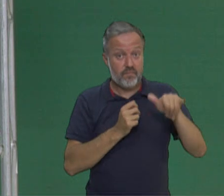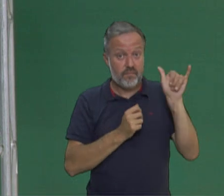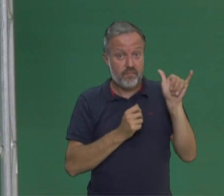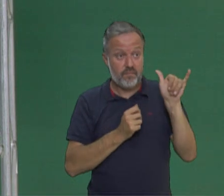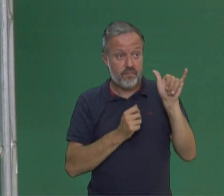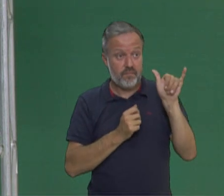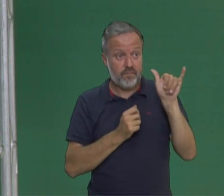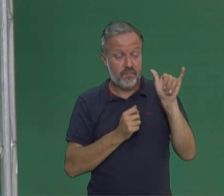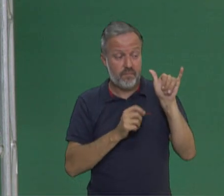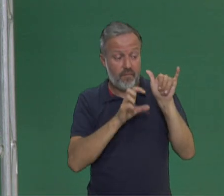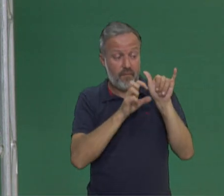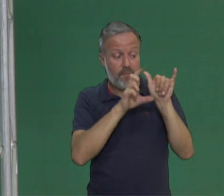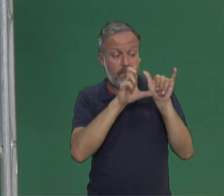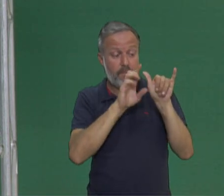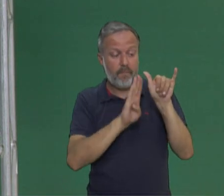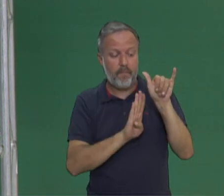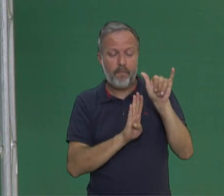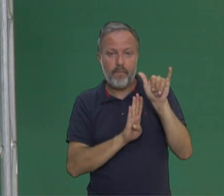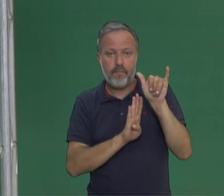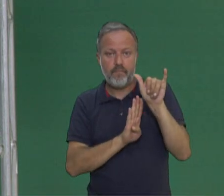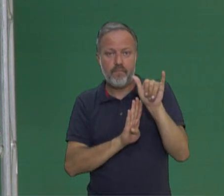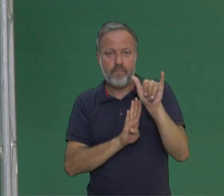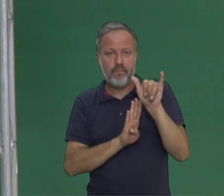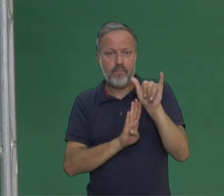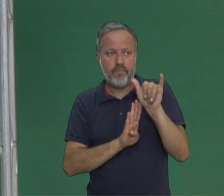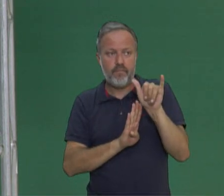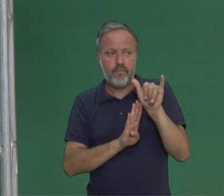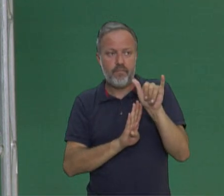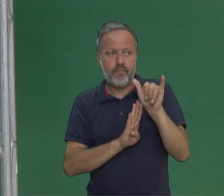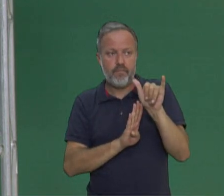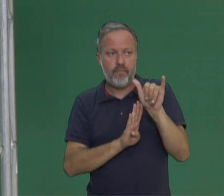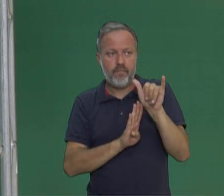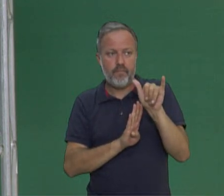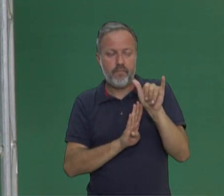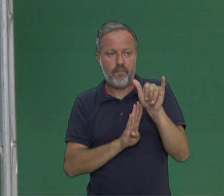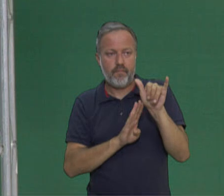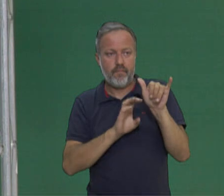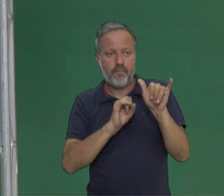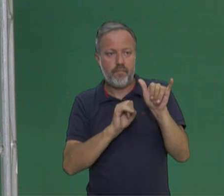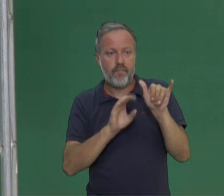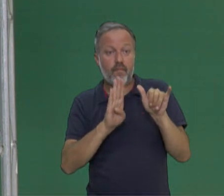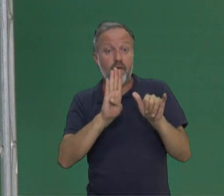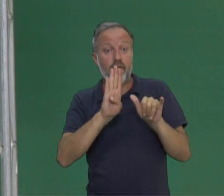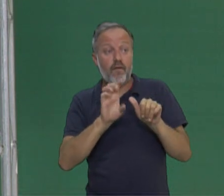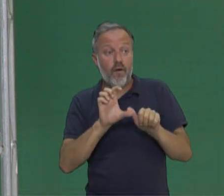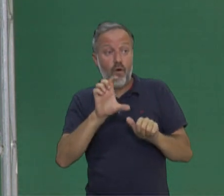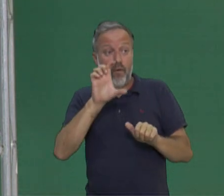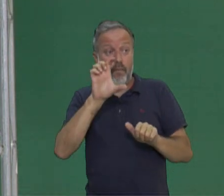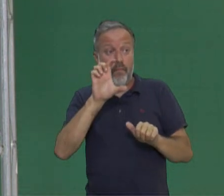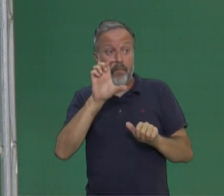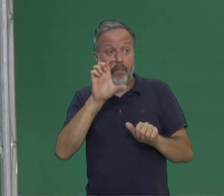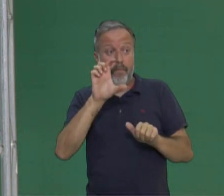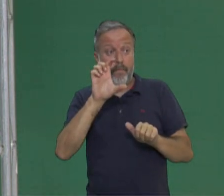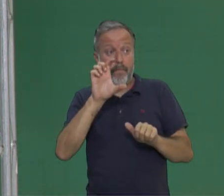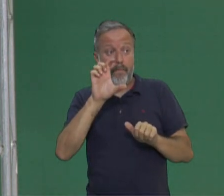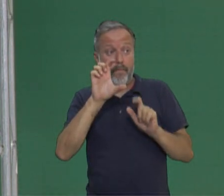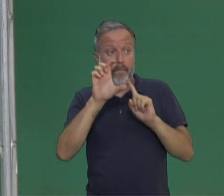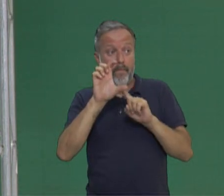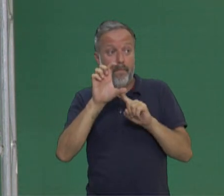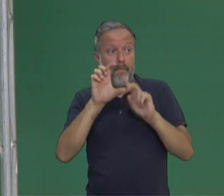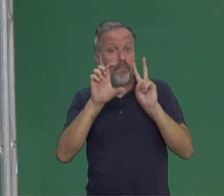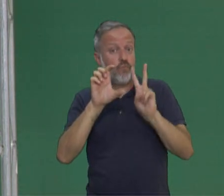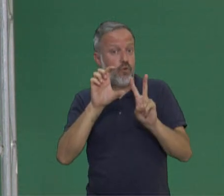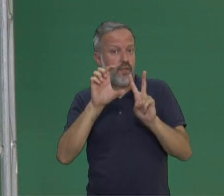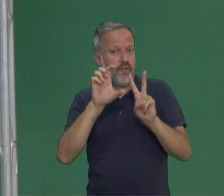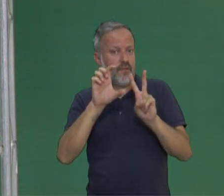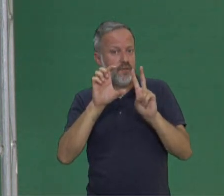Y maiúsculo, B minúsculo. Se esse B fosse maiúsculo, eu não estaria falando de um elemento, e sim